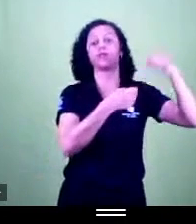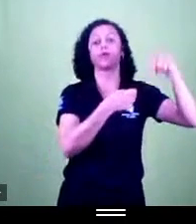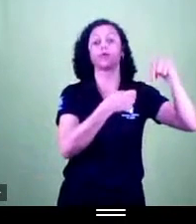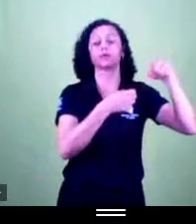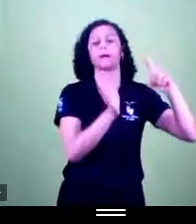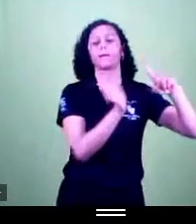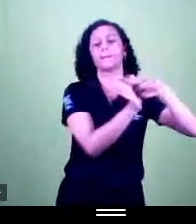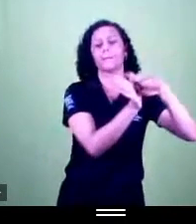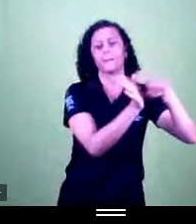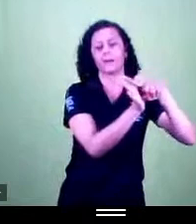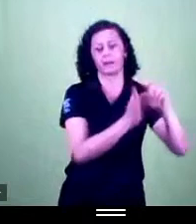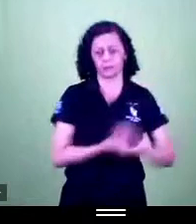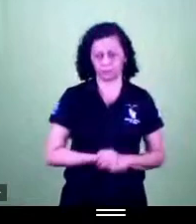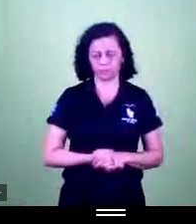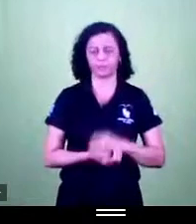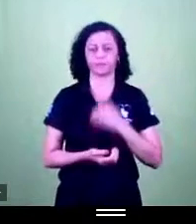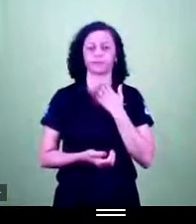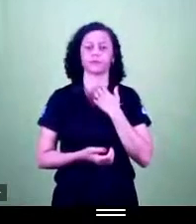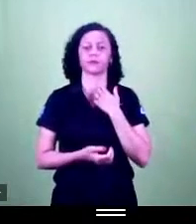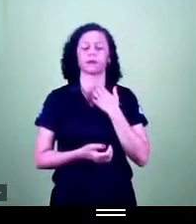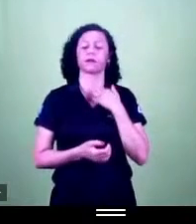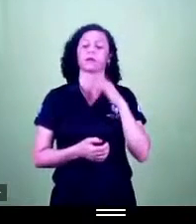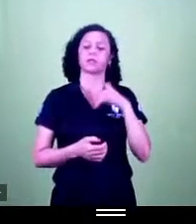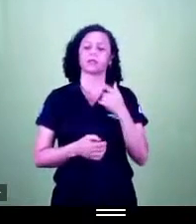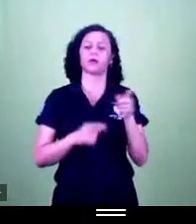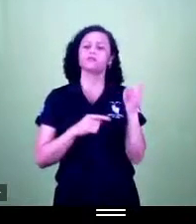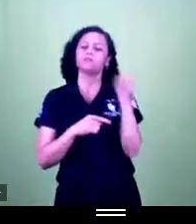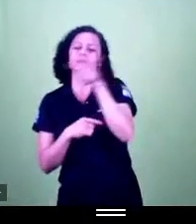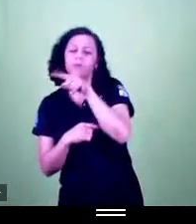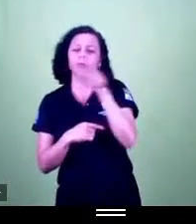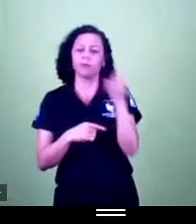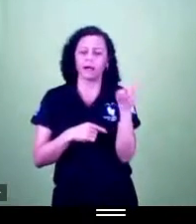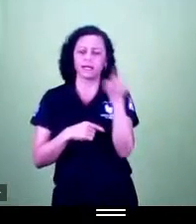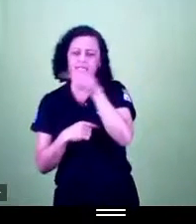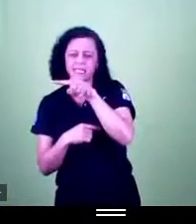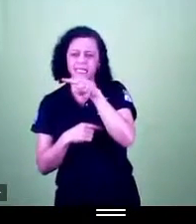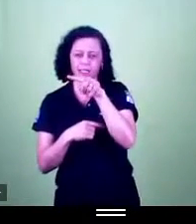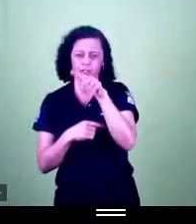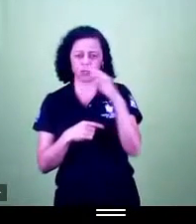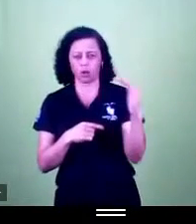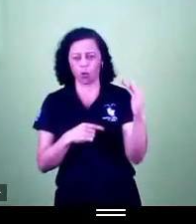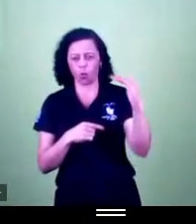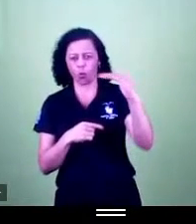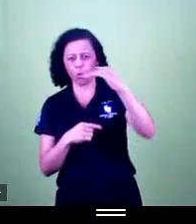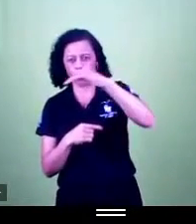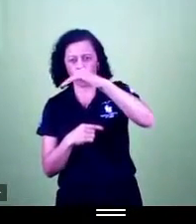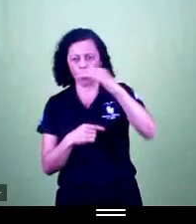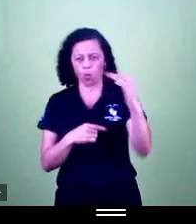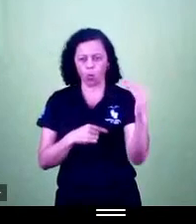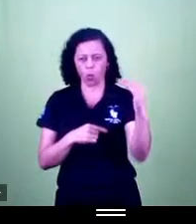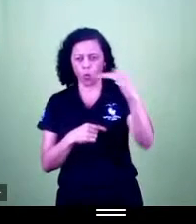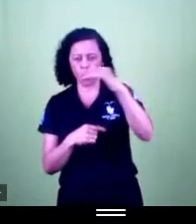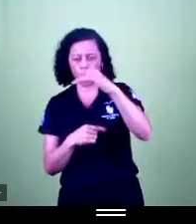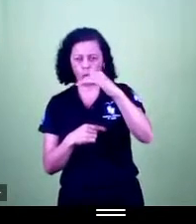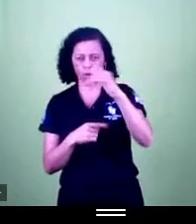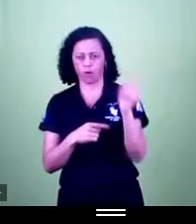aqui queda, a gente faz aqui uma setinha aqui meio curva, né? É comum, padrão de fazer isso em circuitos. A corrente